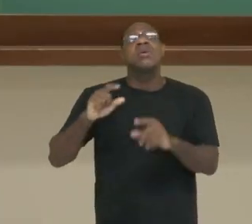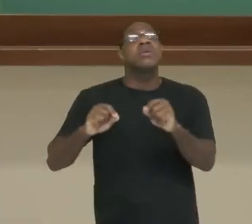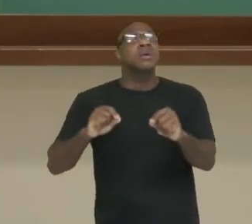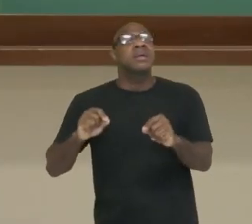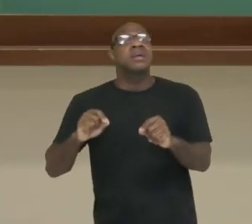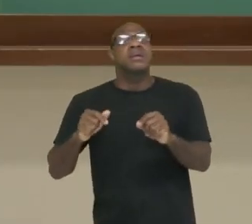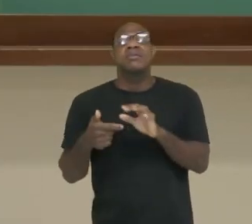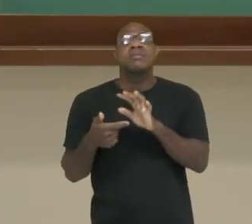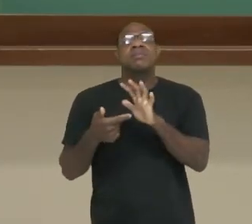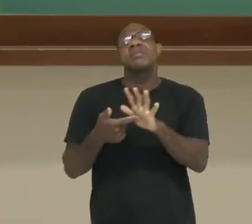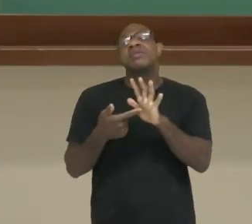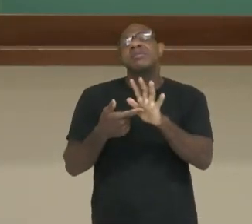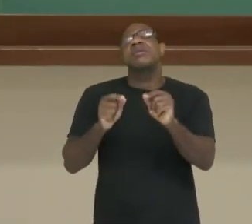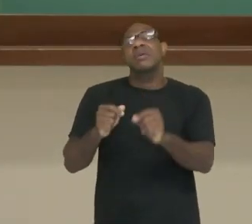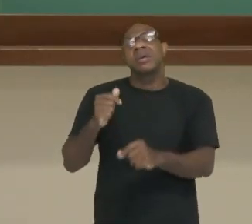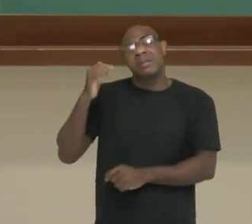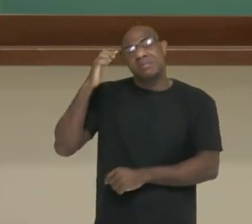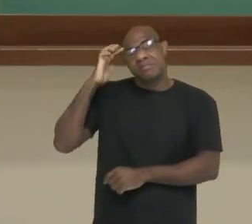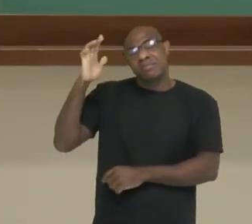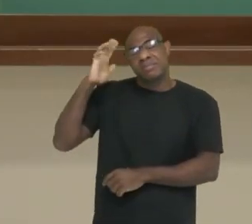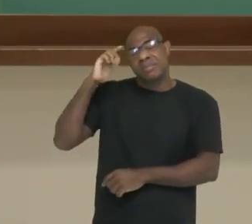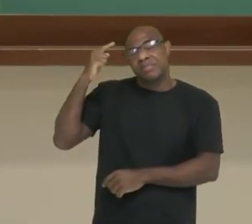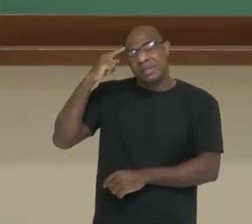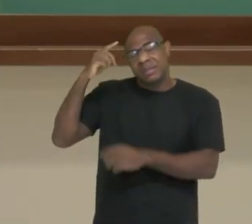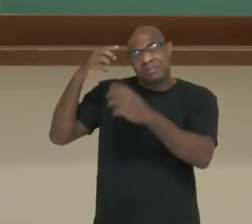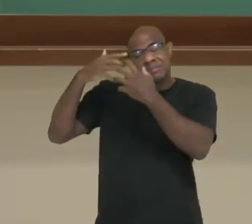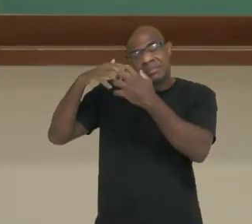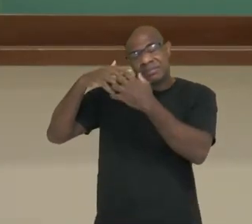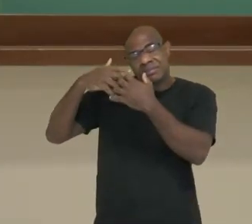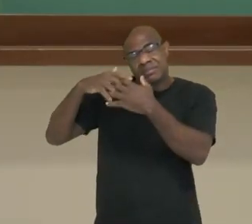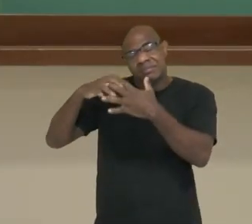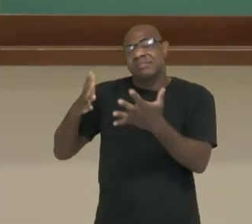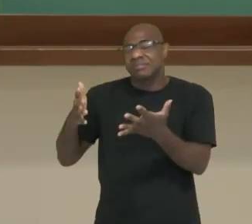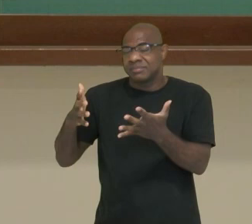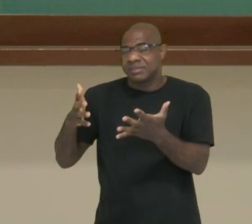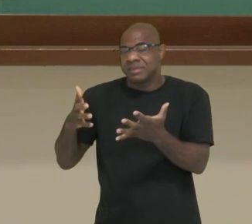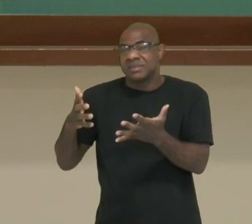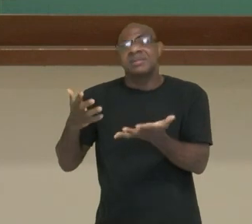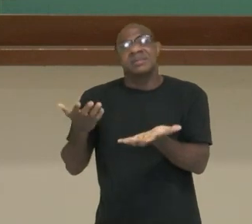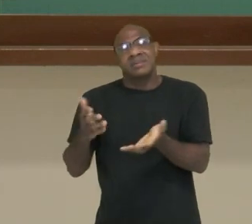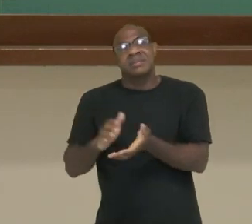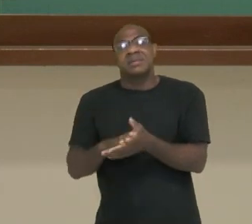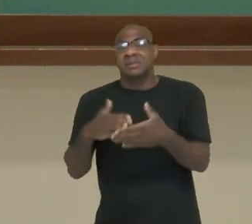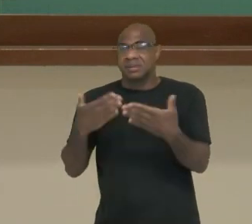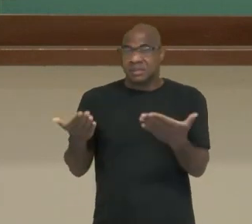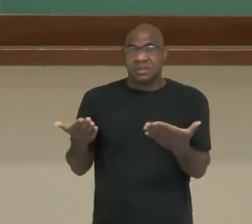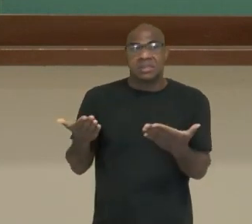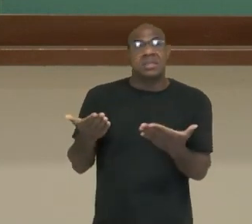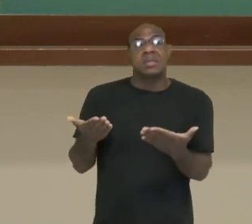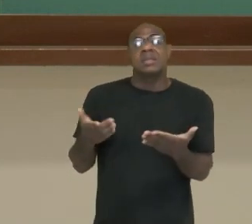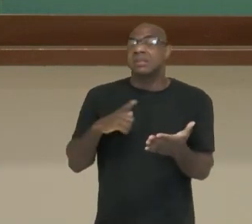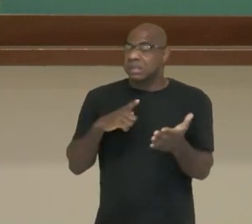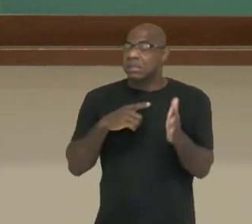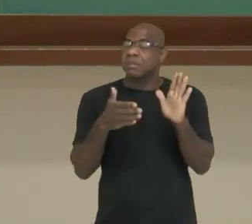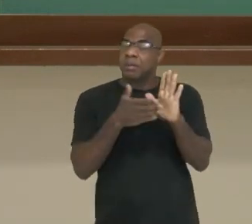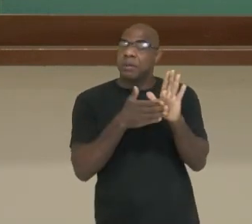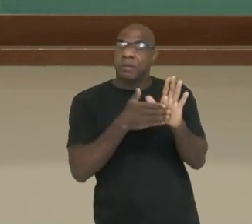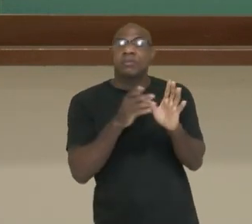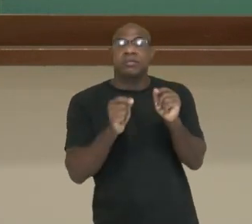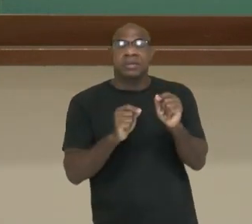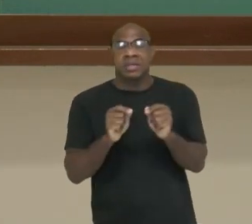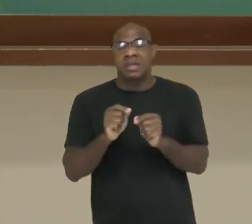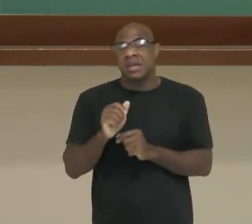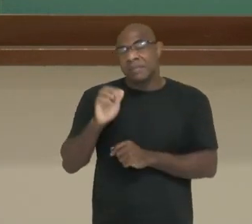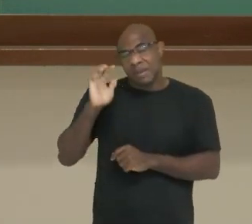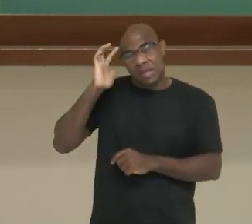à reflexão, fazer com que o oprimido deixe de ser oprimido, né? Então, juntos propondo soluções